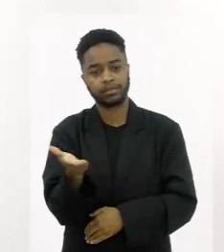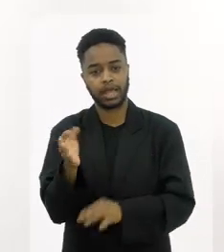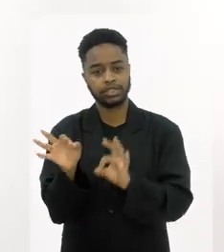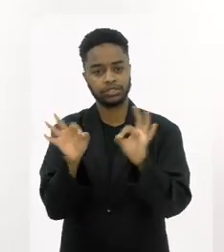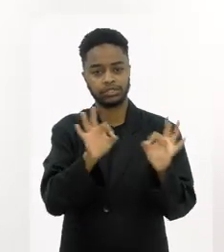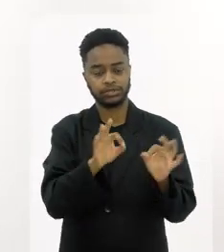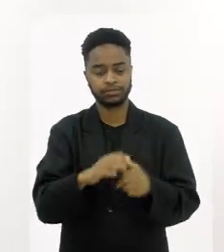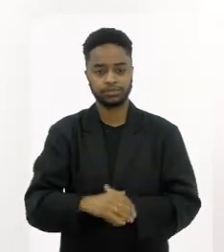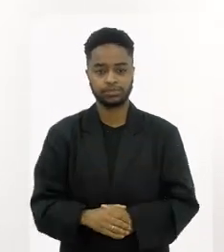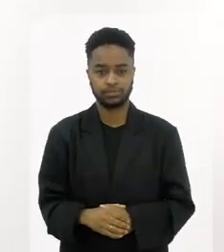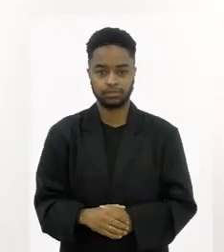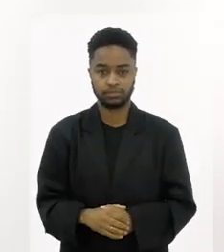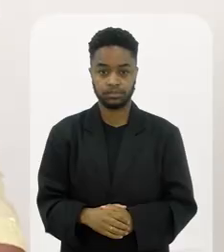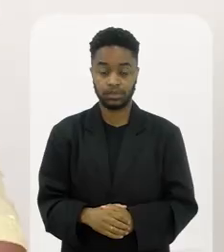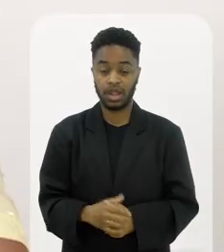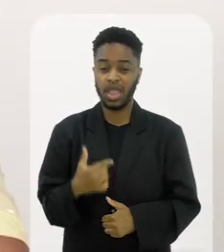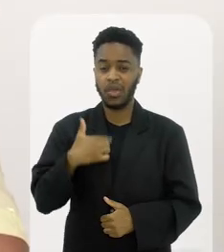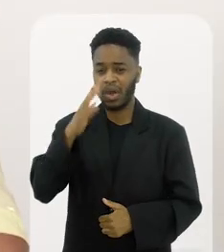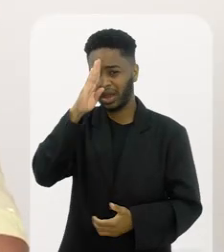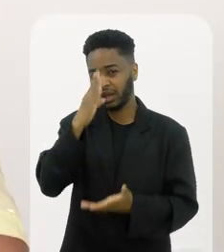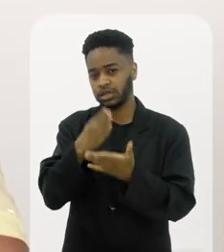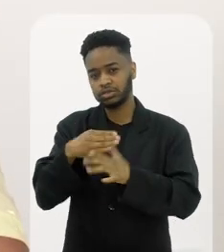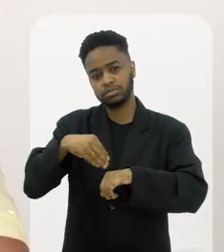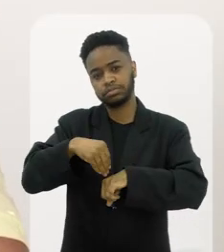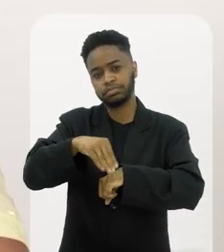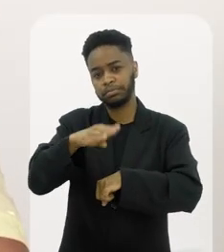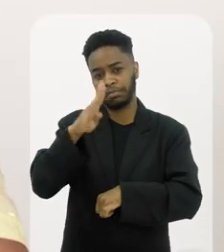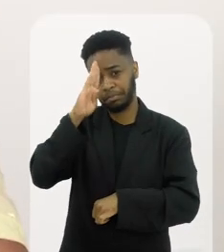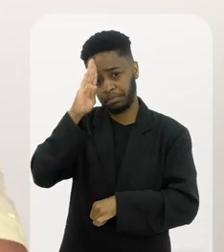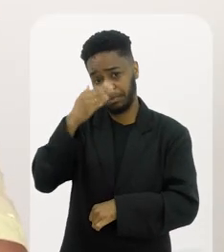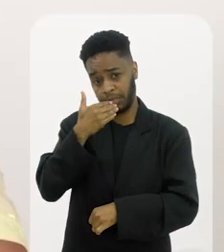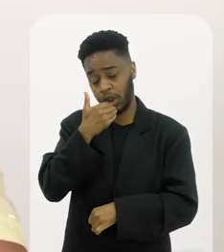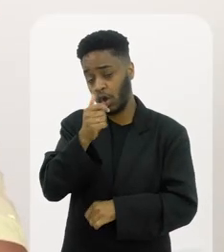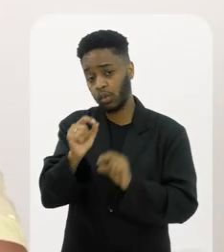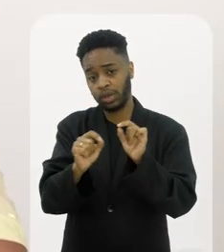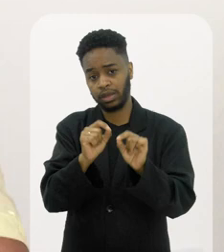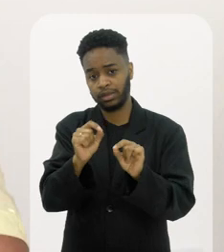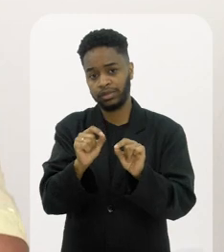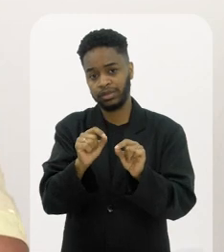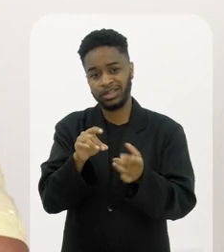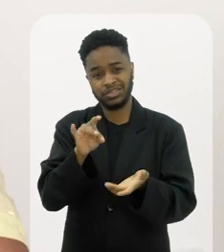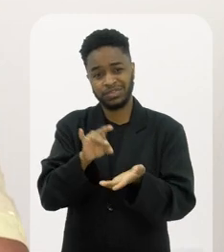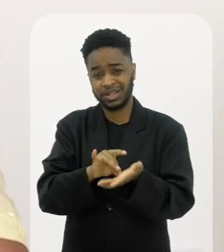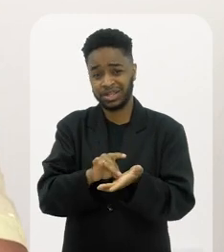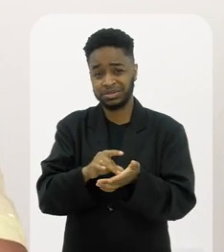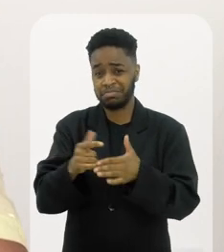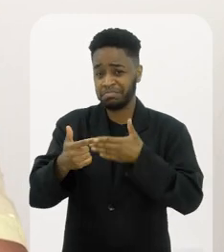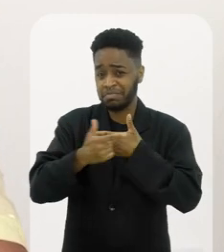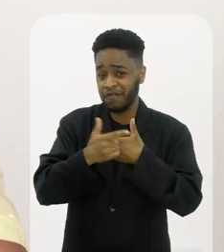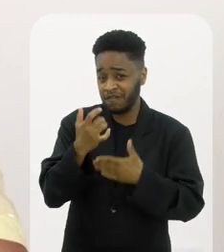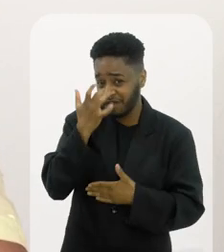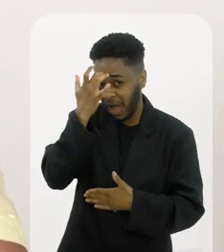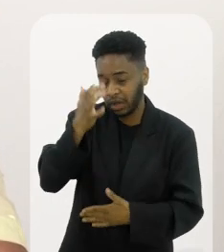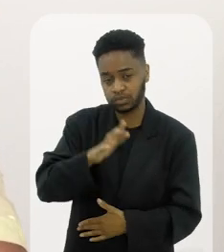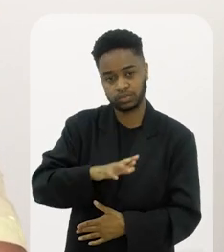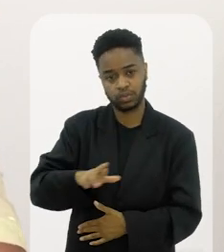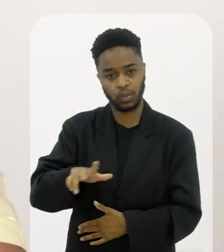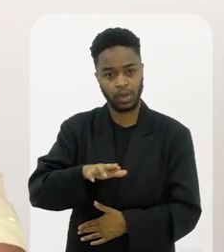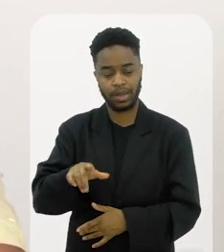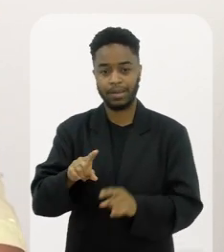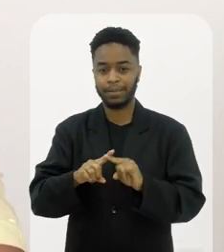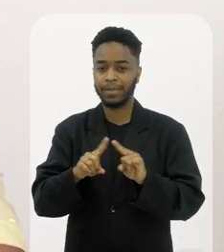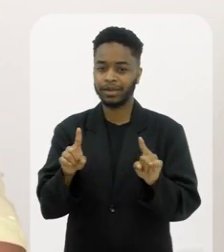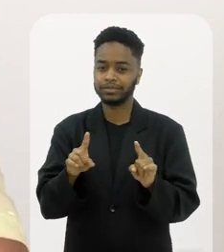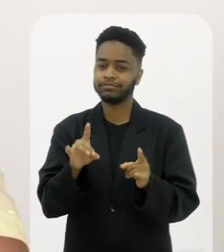mensagem para as mães. Olha, eu acho que a melhor mensagem é que essa realmente não é uma tarefa